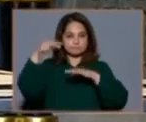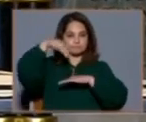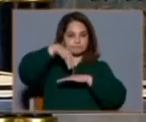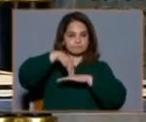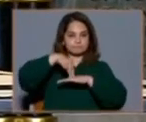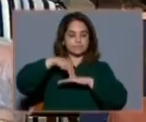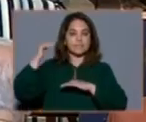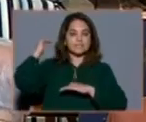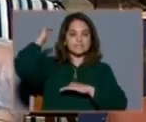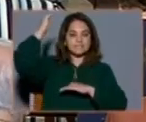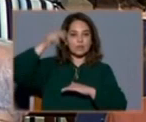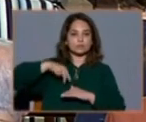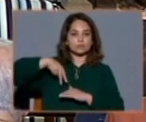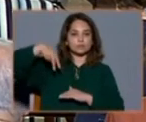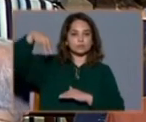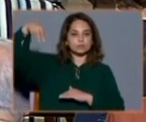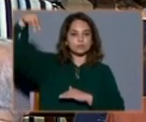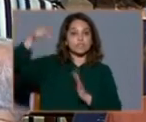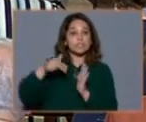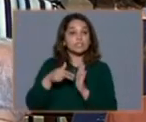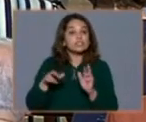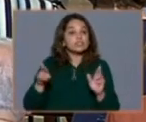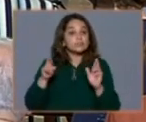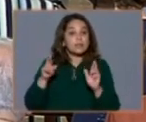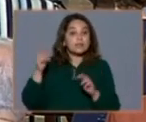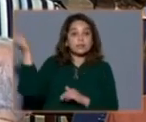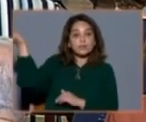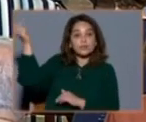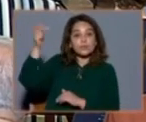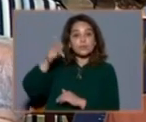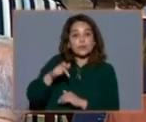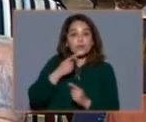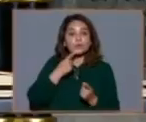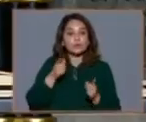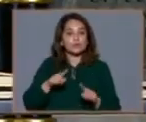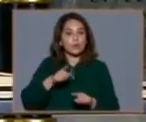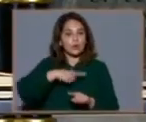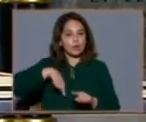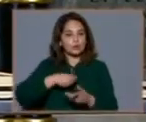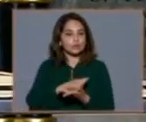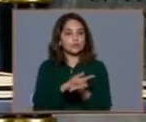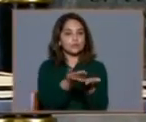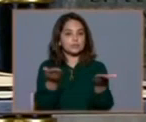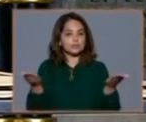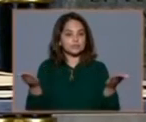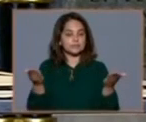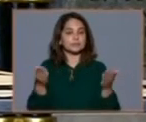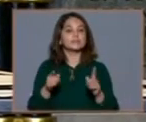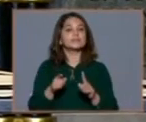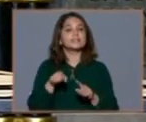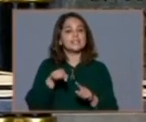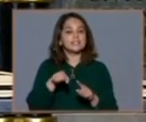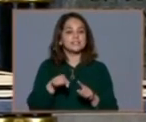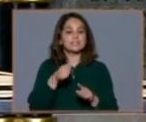aos céus, e esperando a sua vinda gloriosa, nós vos oferecemos em ação de graças